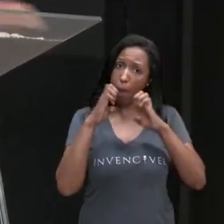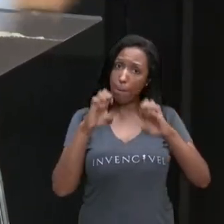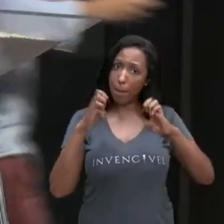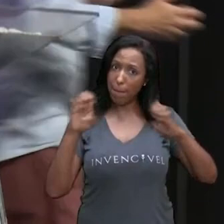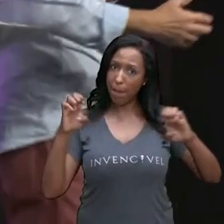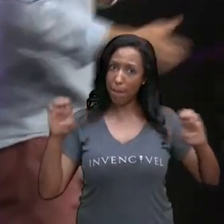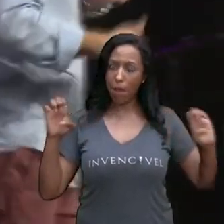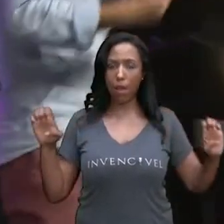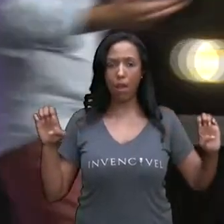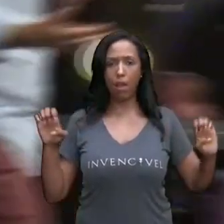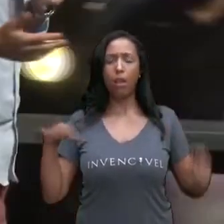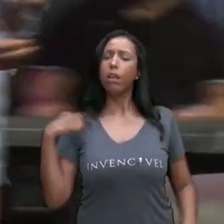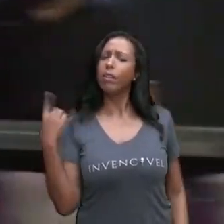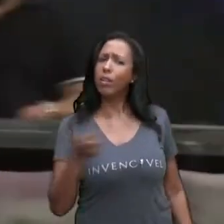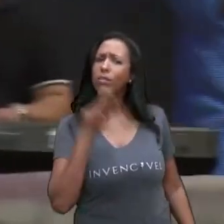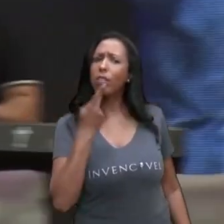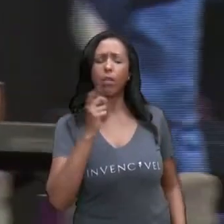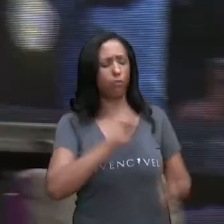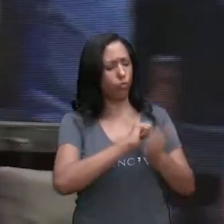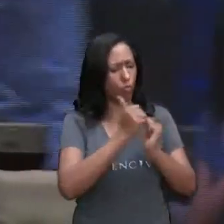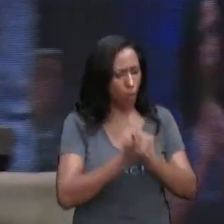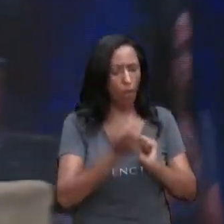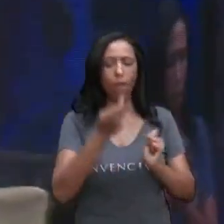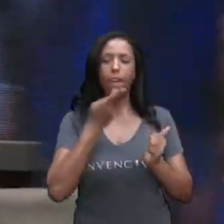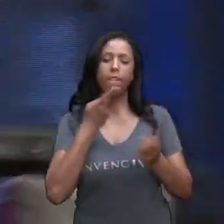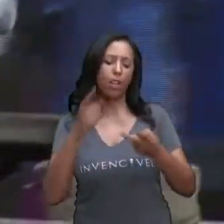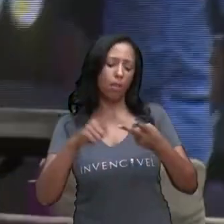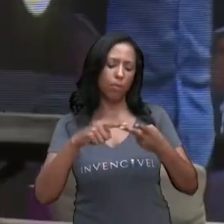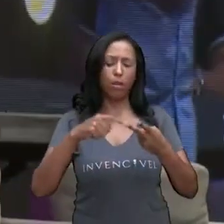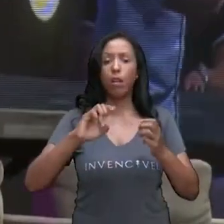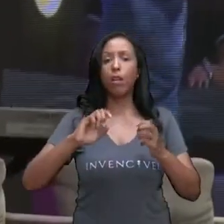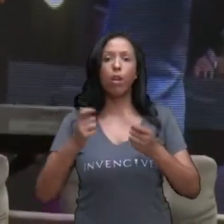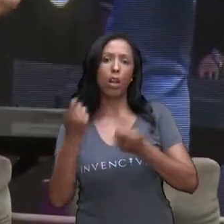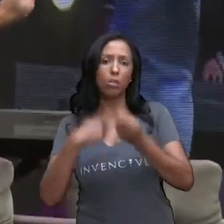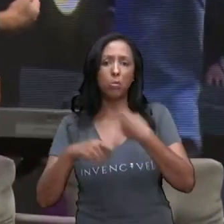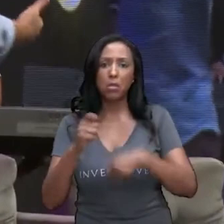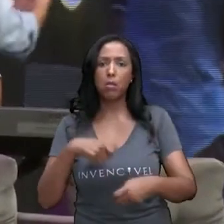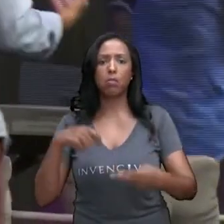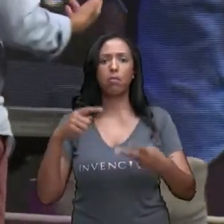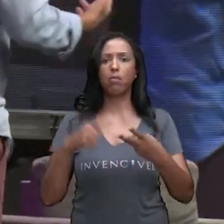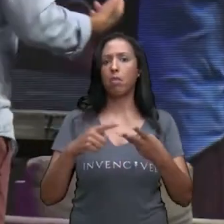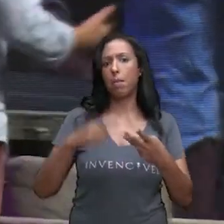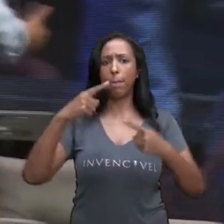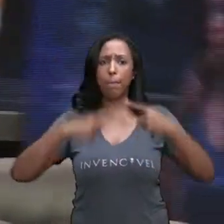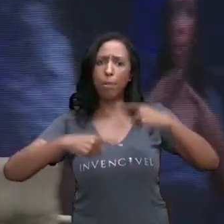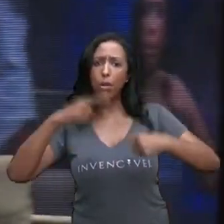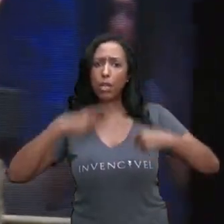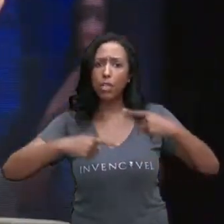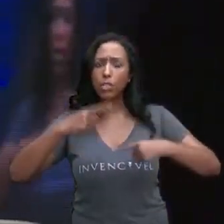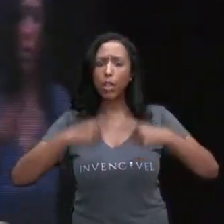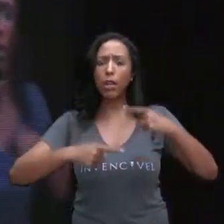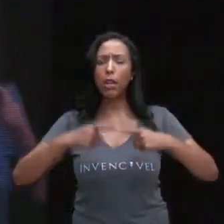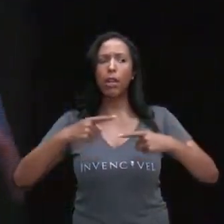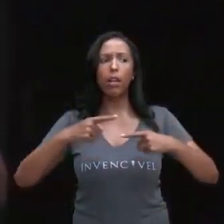Nós falamos de tudo, nós falamos de futebol, nós falamos de economia, nós falamos de política, nós falamos de game, nós falamos de culinária, nós falamos de